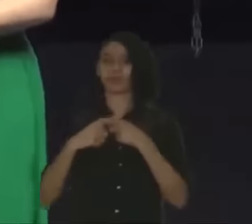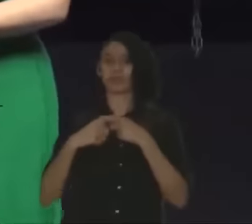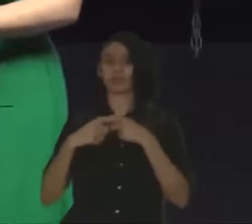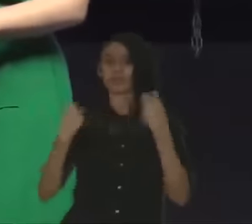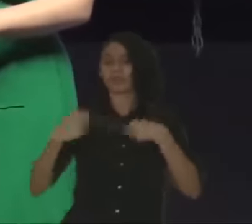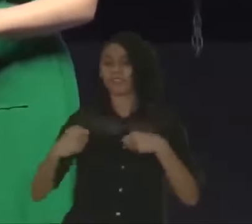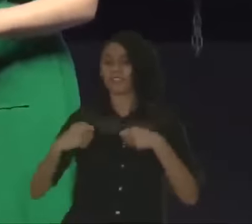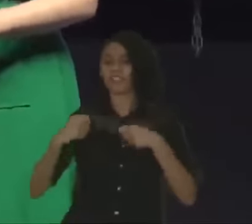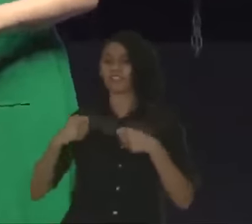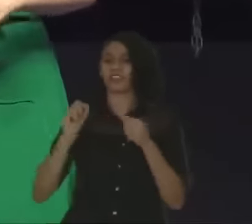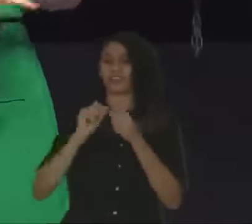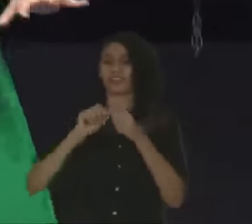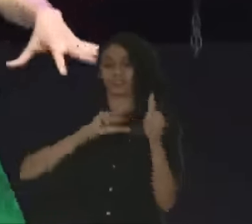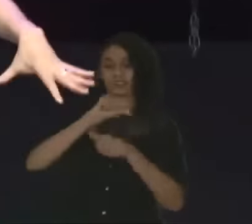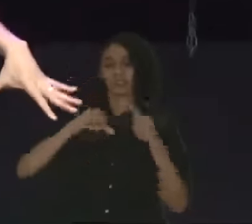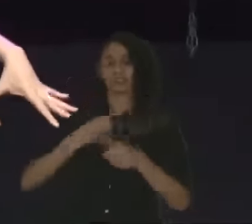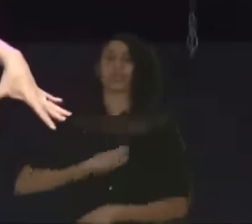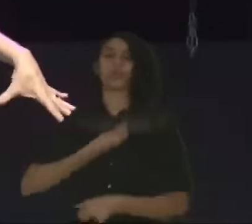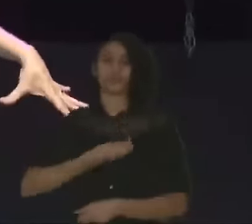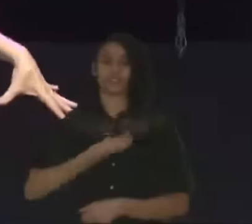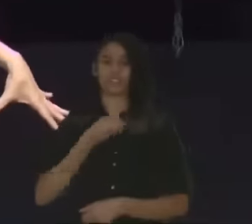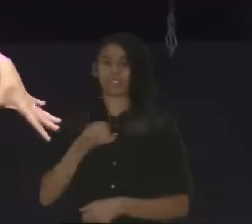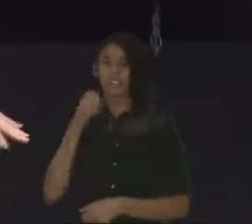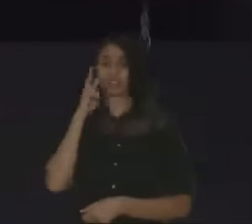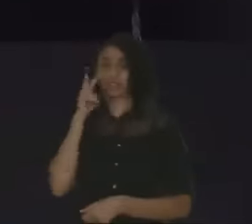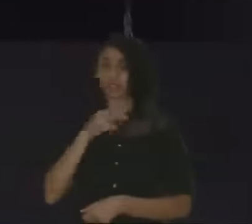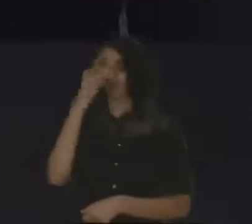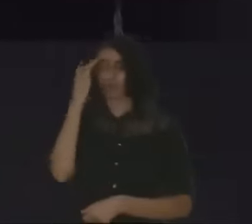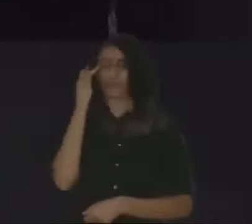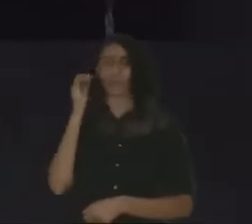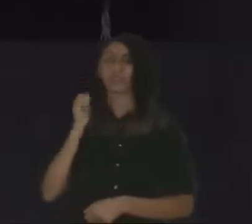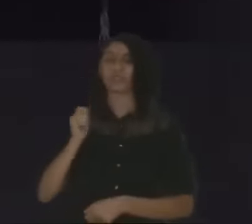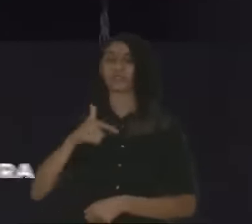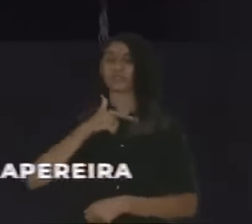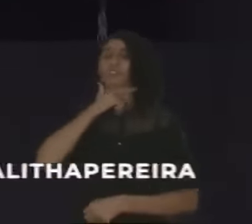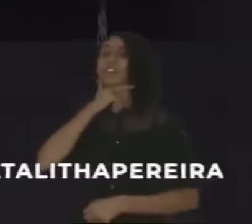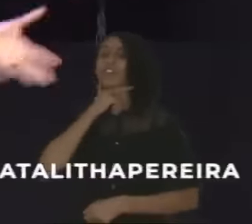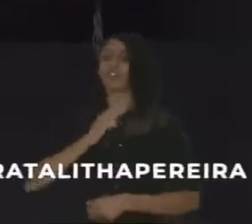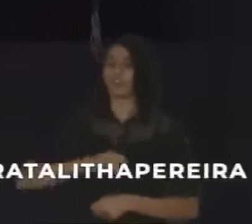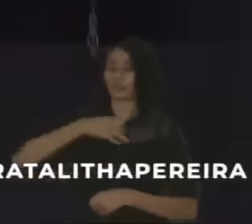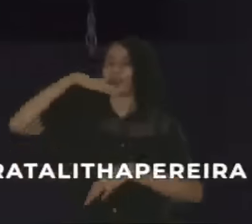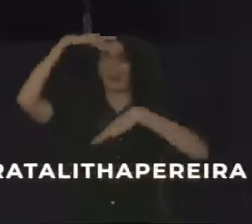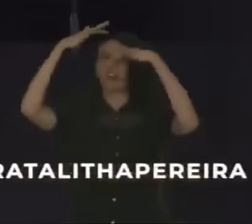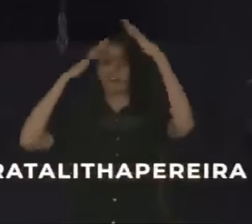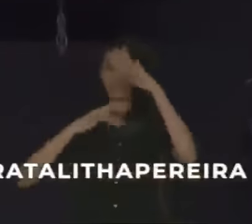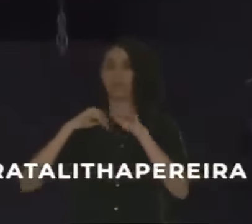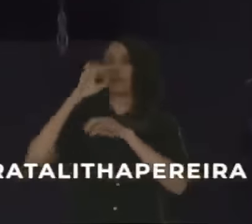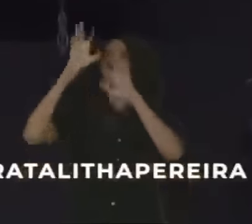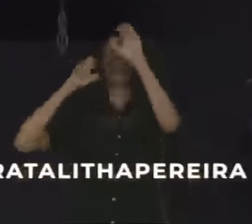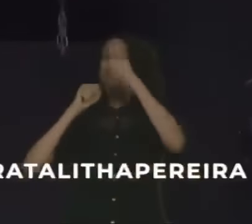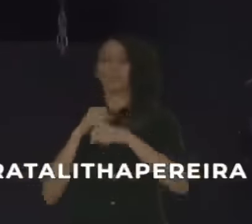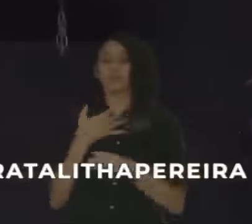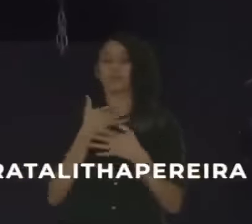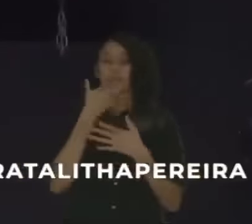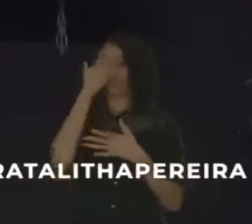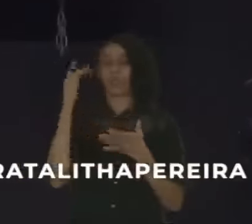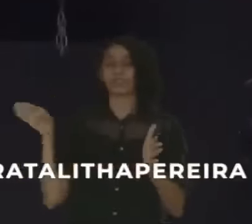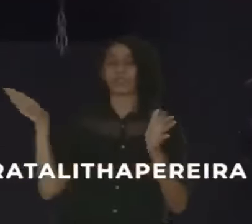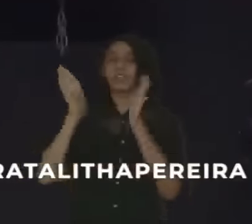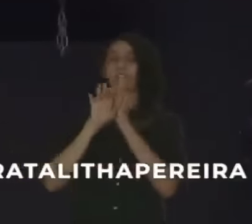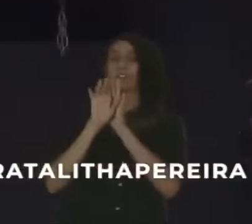vida das pessoas se você ver uma pessoa se afogando no meio do mar e ela e quando ela volta para super